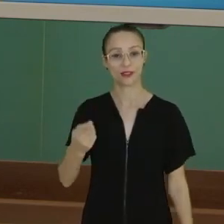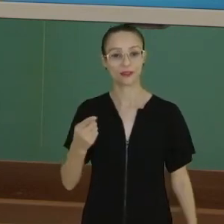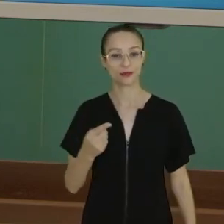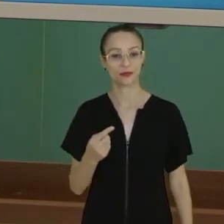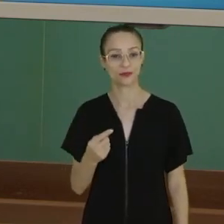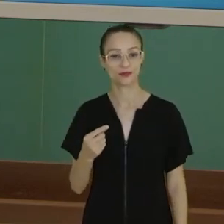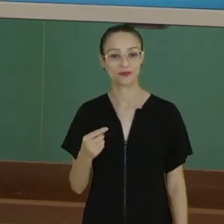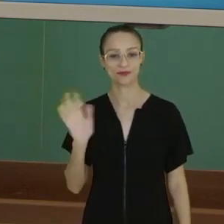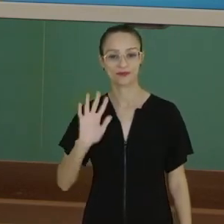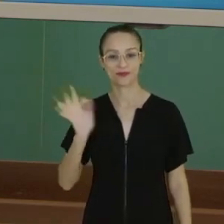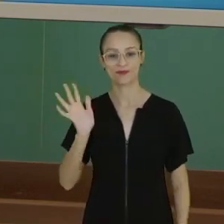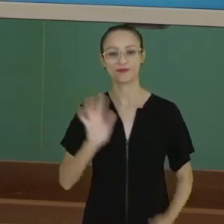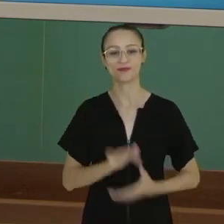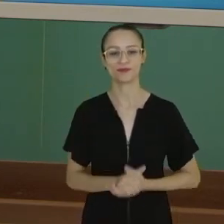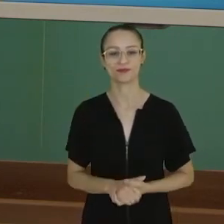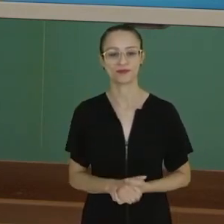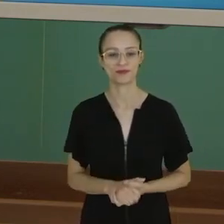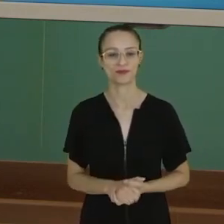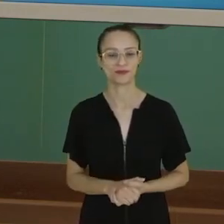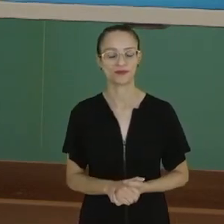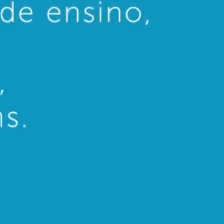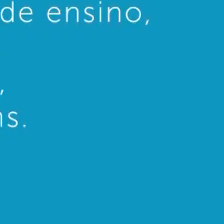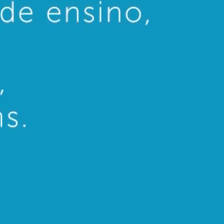Tchau!